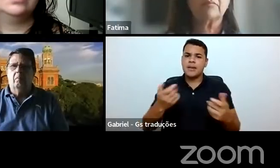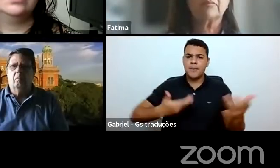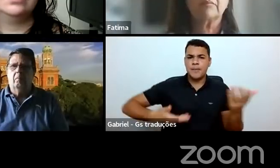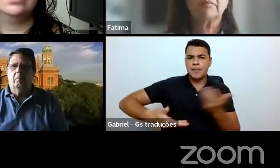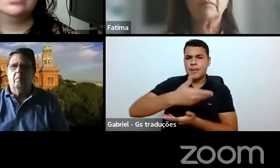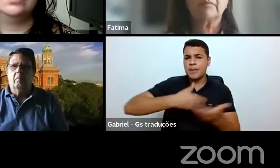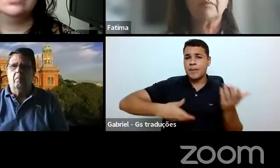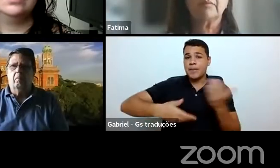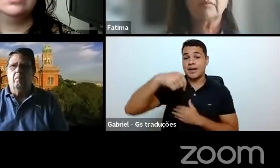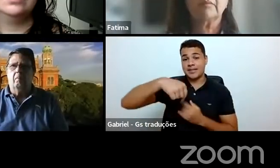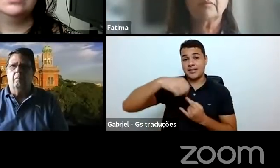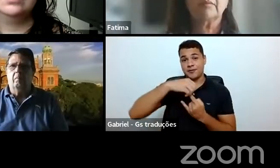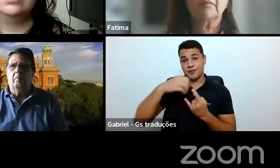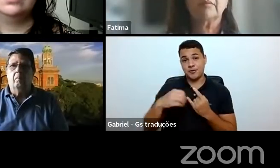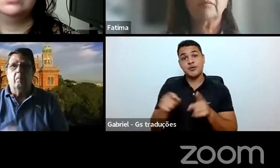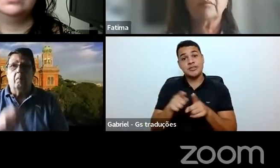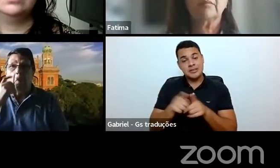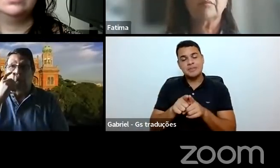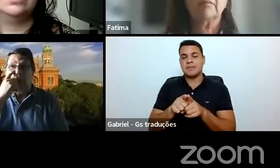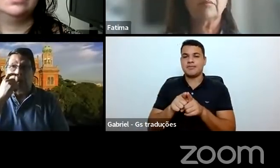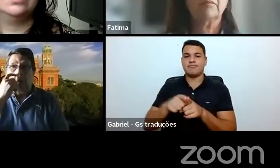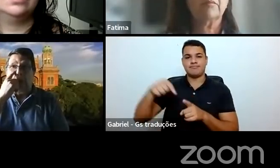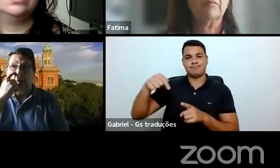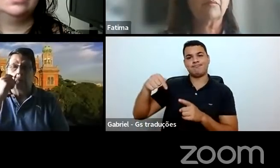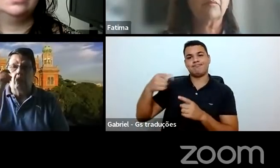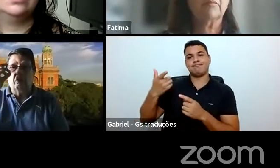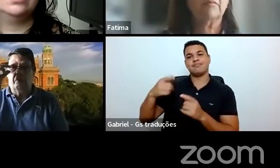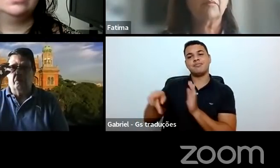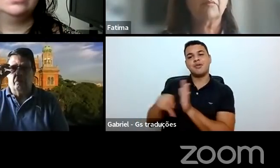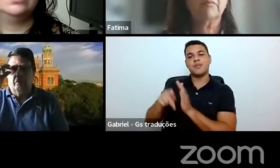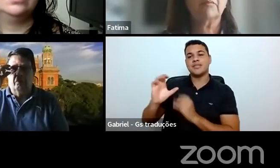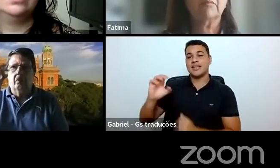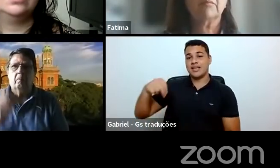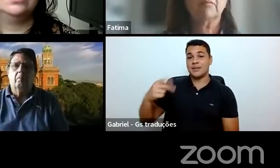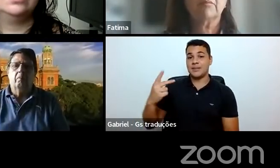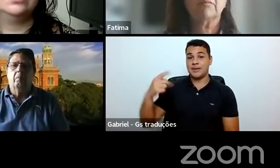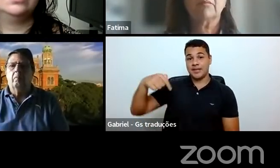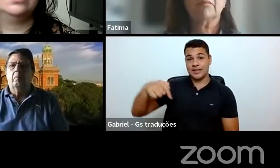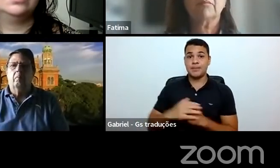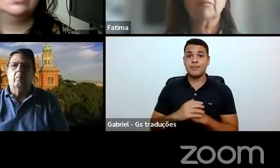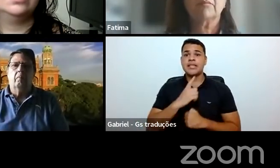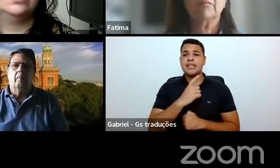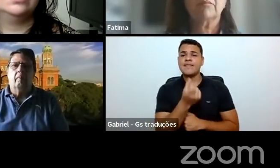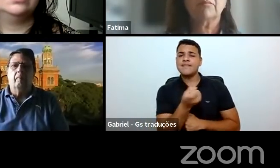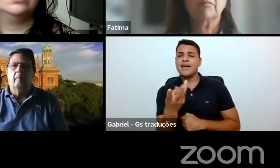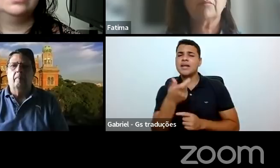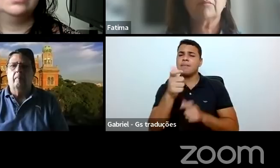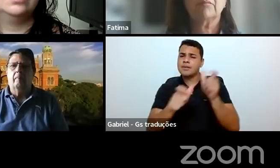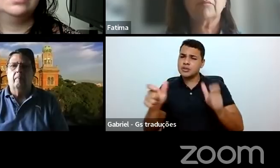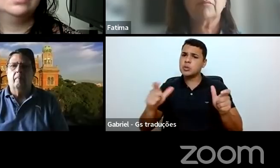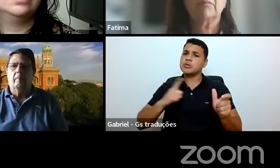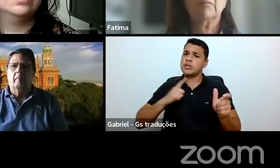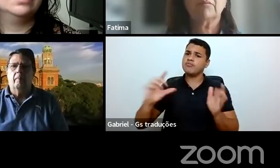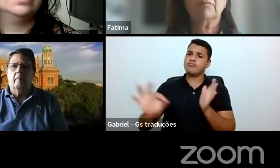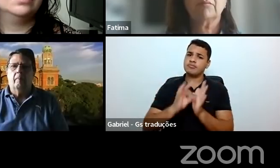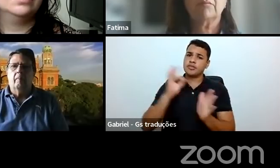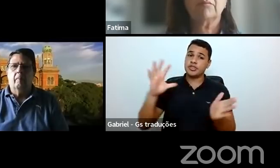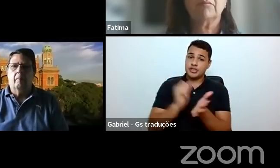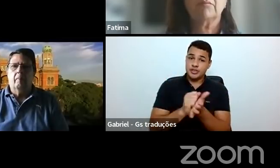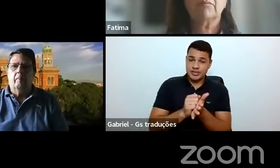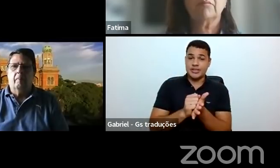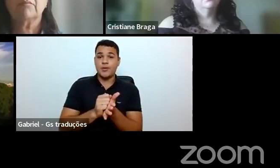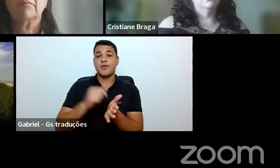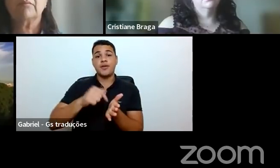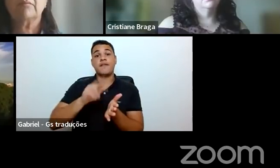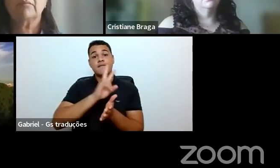a instituição. Assim, nessa 30ª edição, recebemos muitas inscrições de trabalhos que serão apresentados e debatidos com